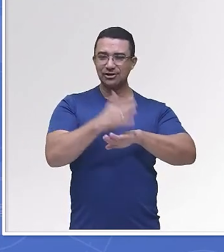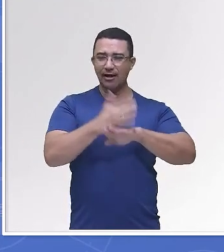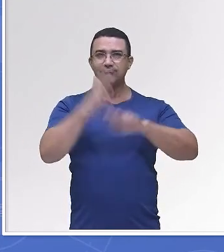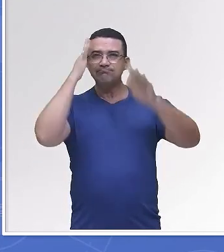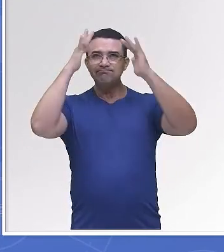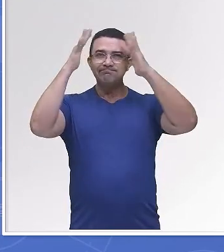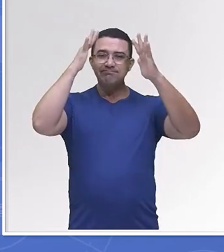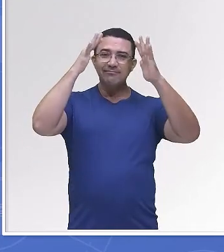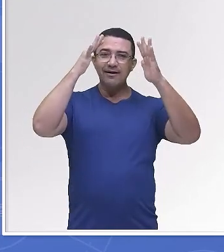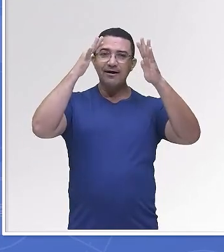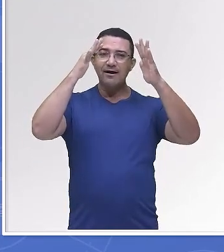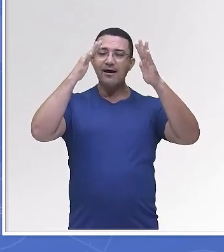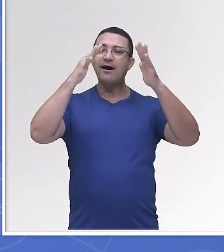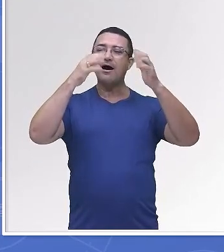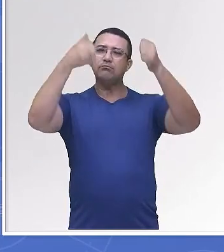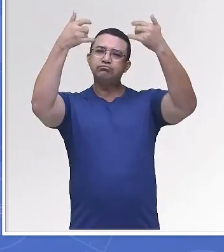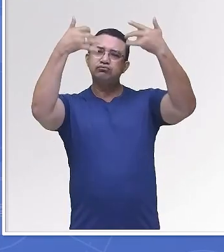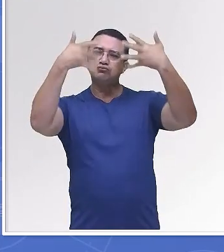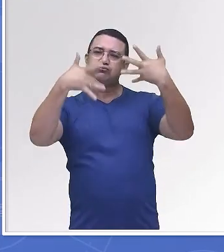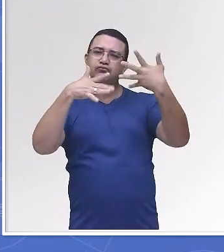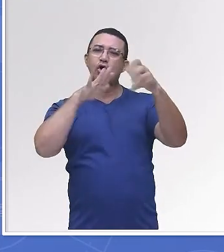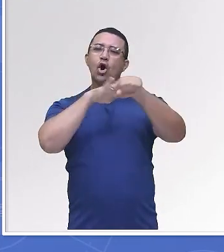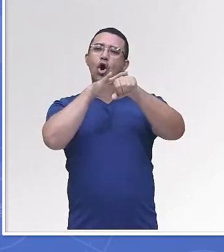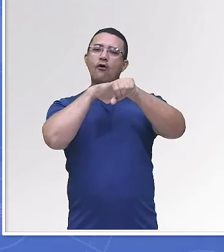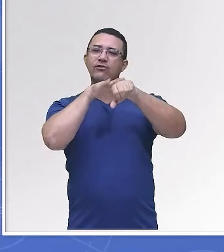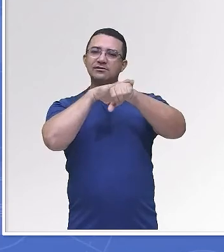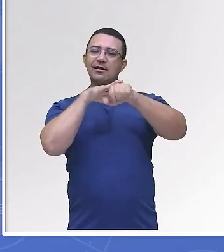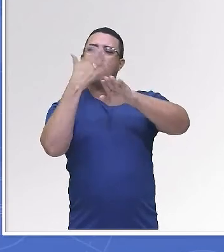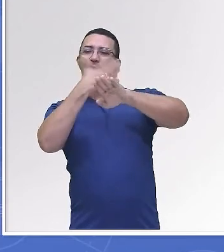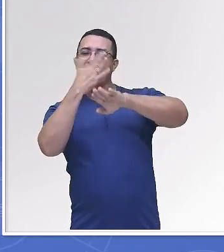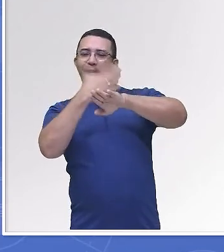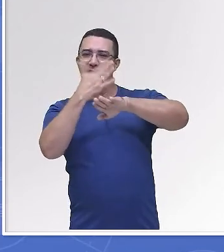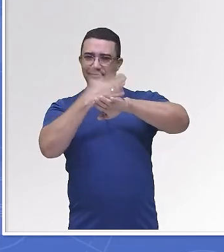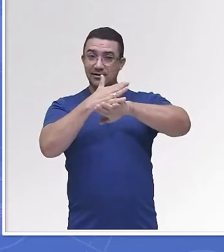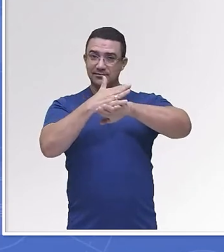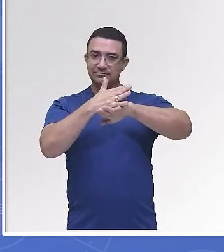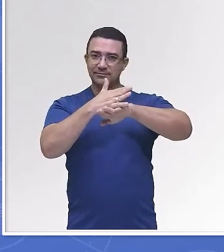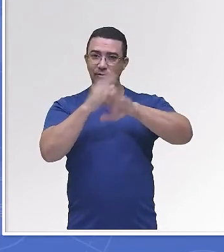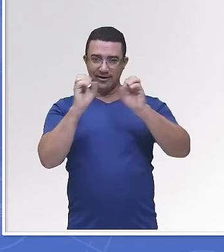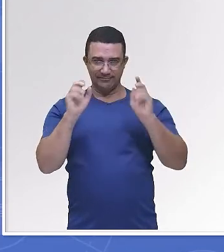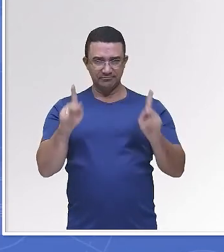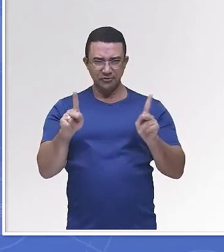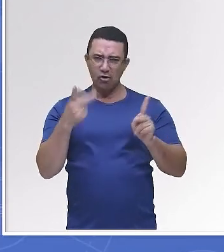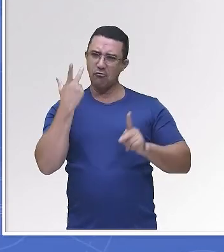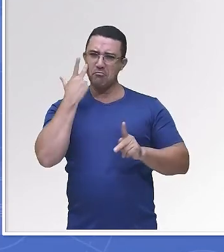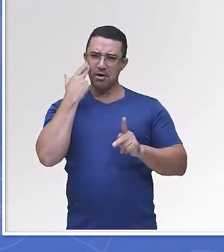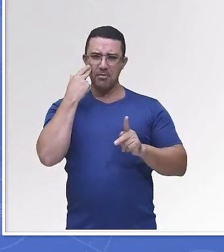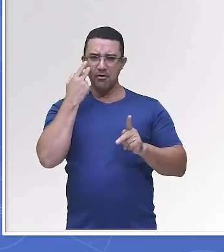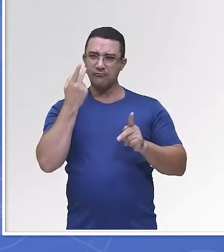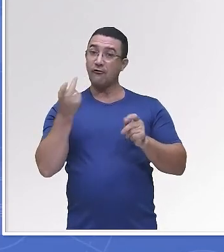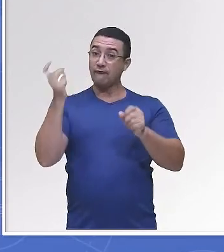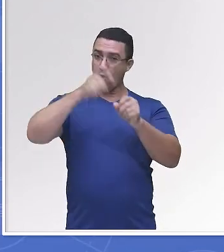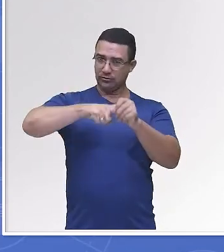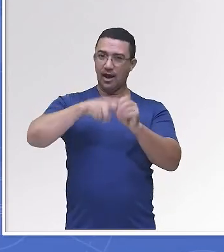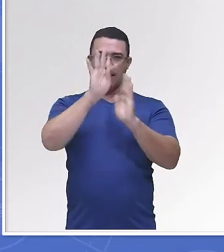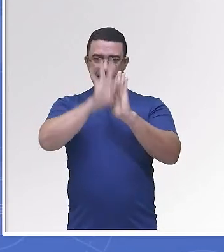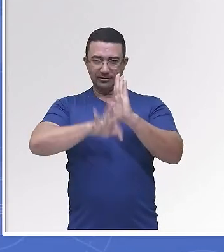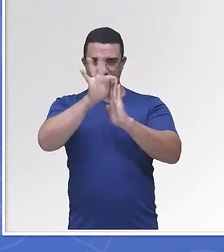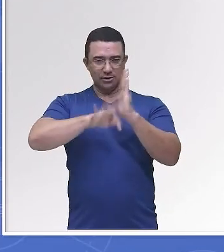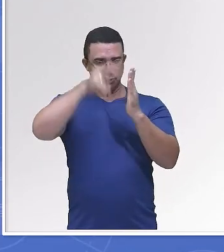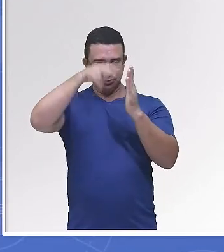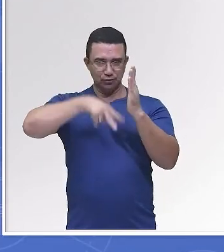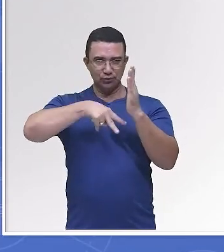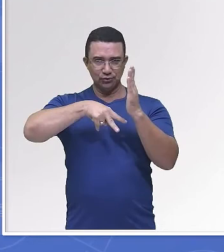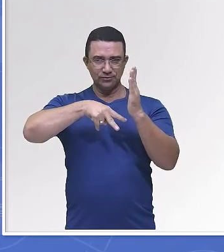e aí seguir com essa prática e esse nosso comentário, ok? Então vamos ao texto, vamos à leitura desse texto e depois